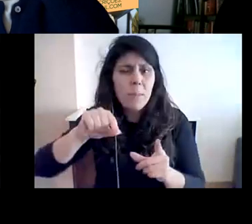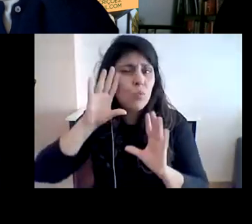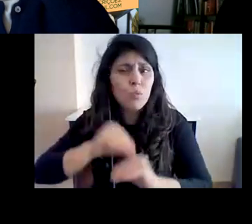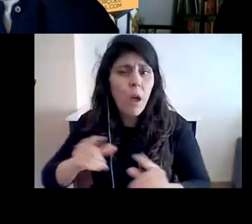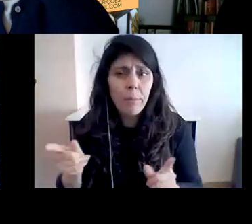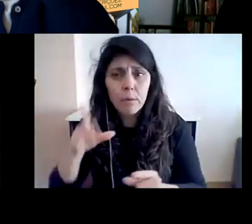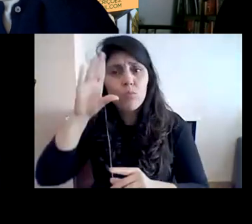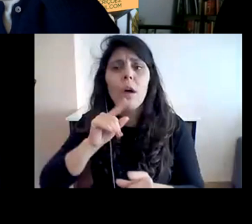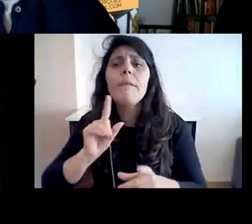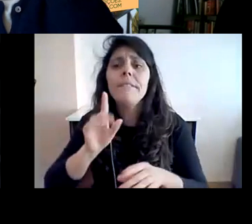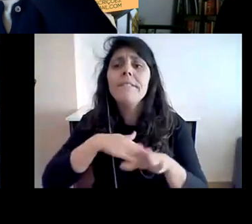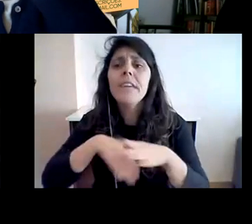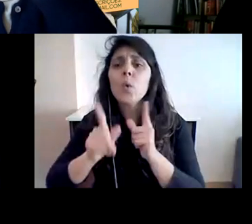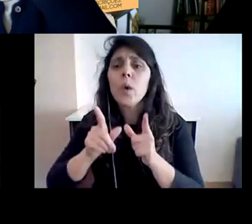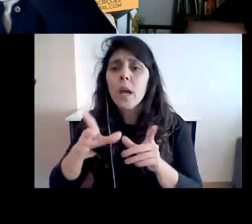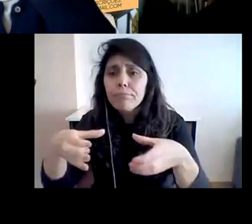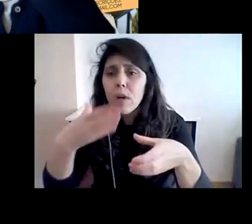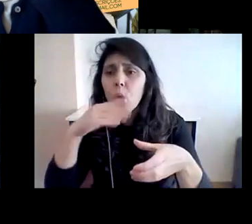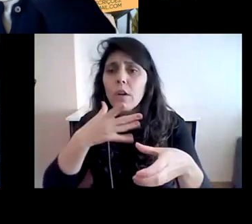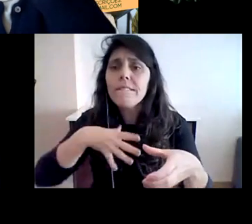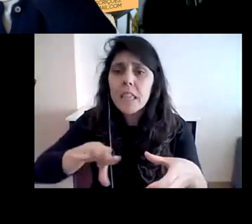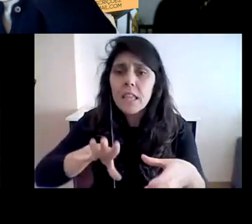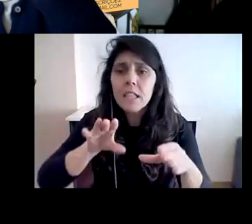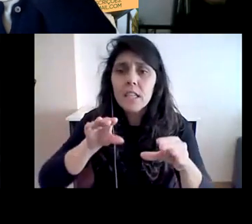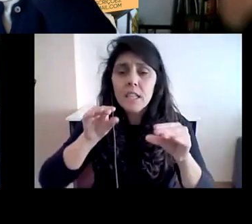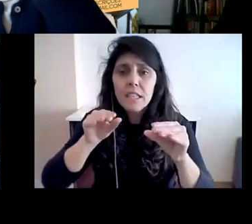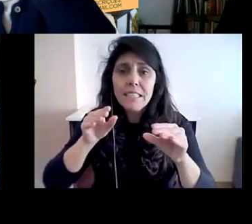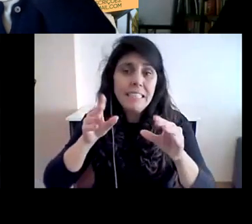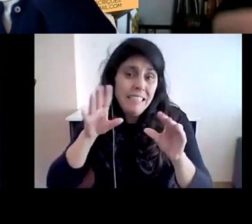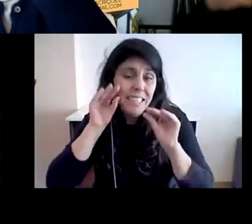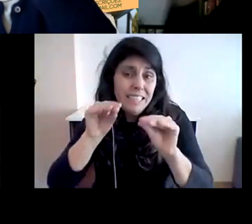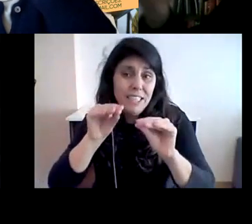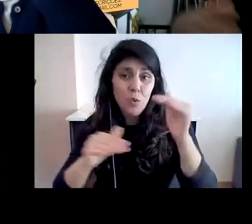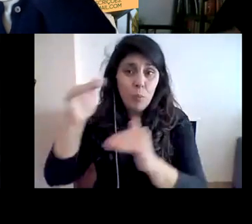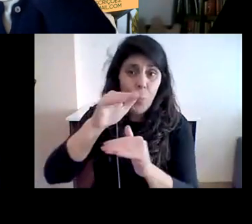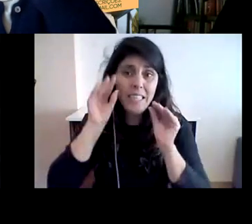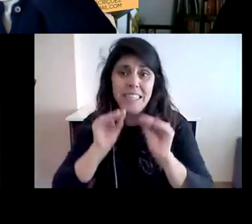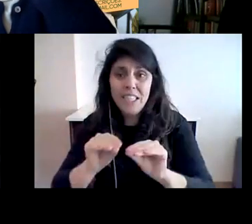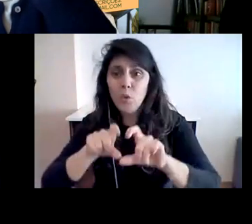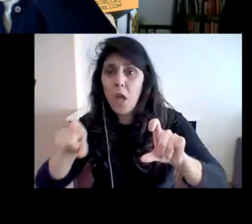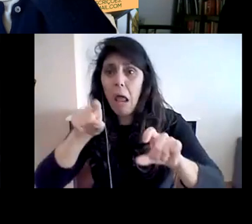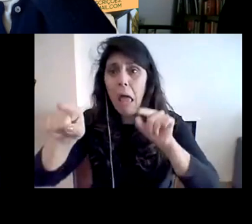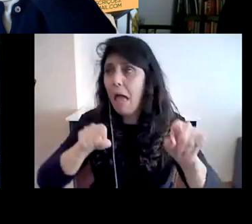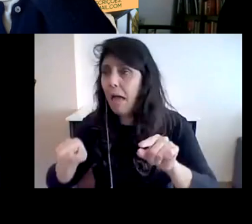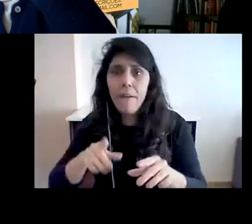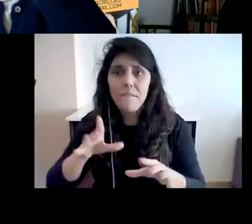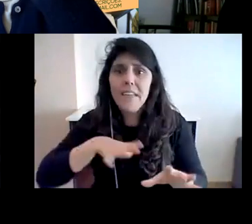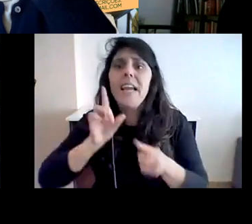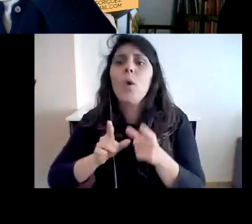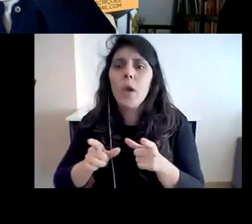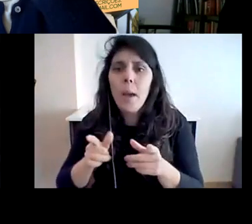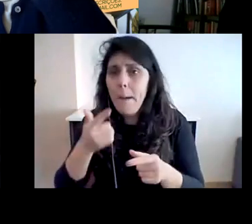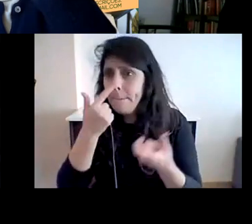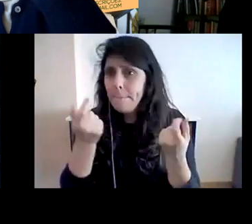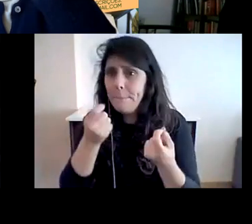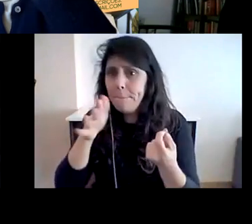fazer com os alunos. Se quer que eles acabem no ensino superior, se quer que acabem no ensino secundário, se quer que acabem aqui, acolá, ou o que é que quer que eles façam. Parece que